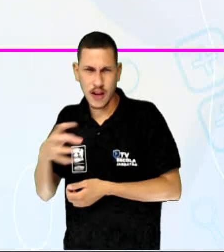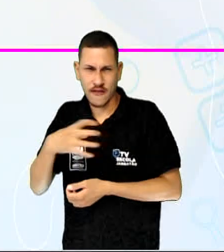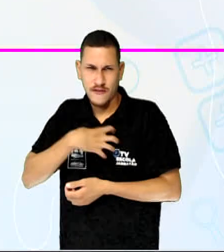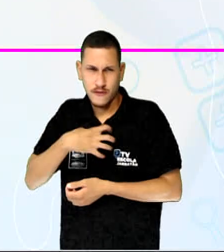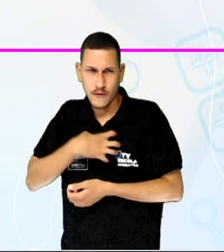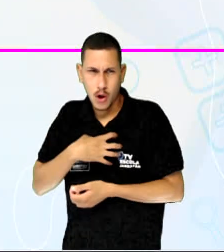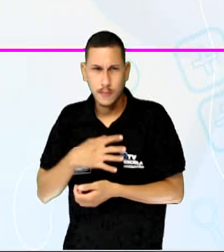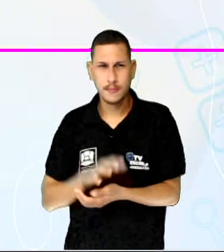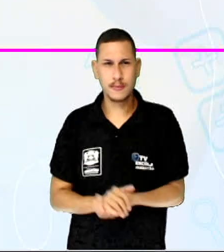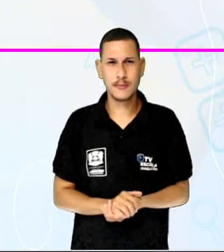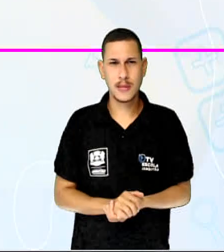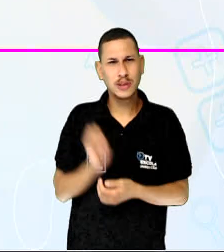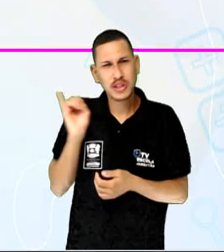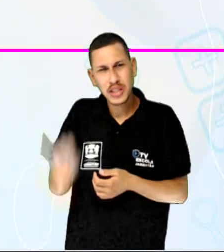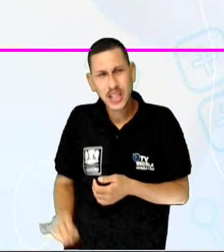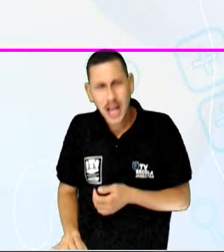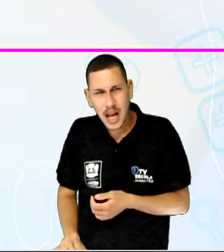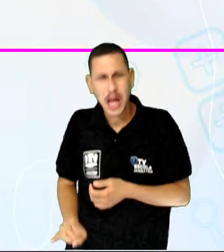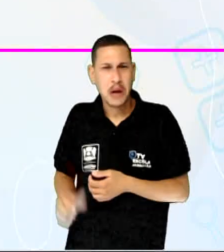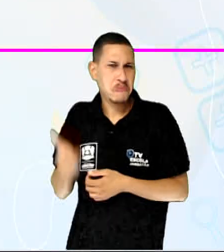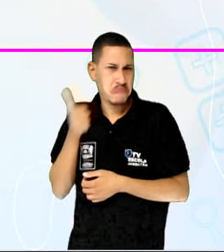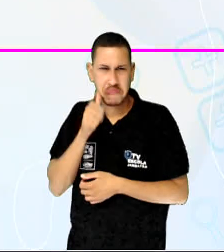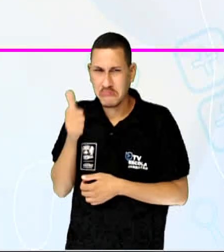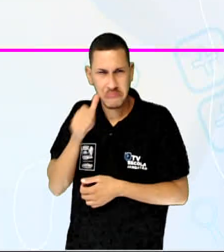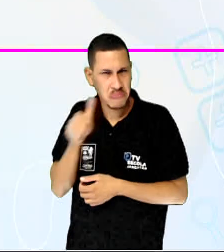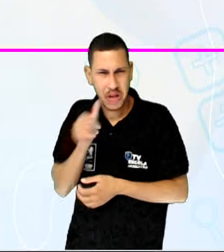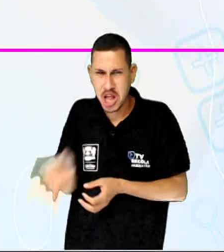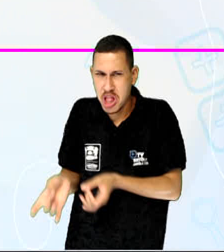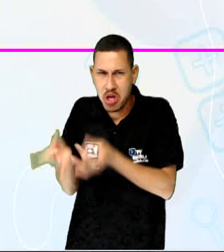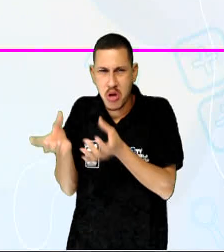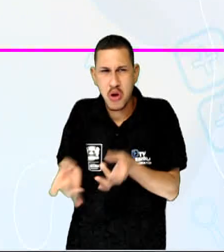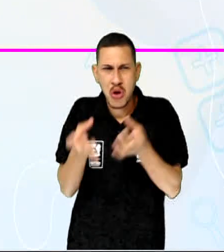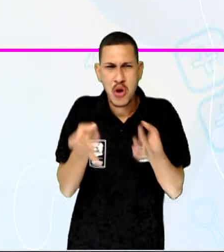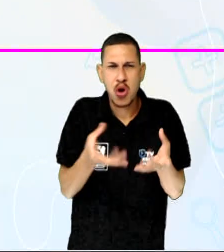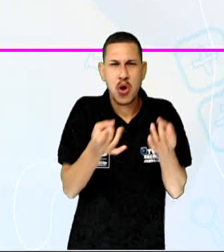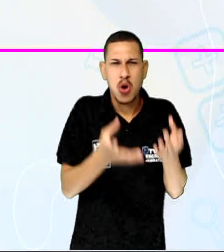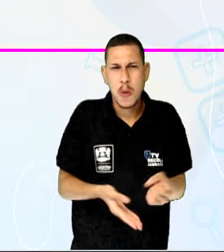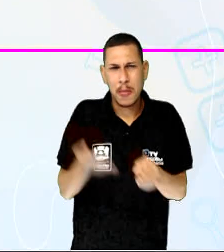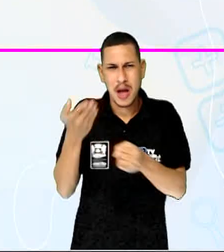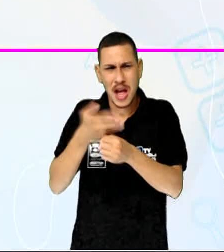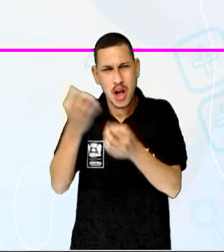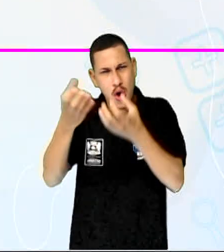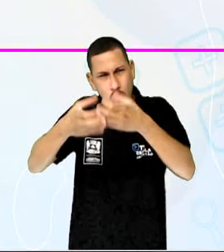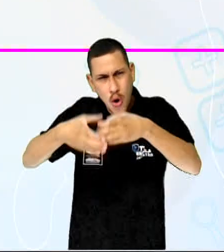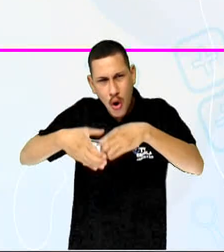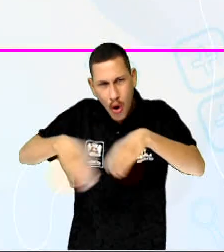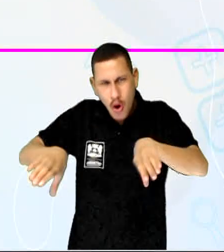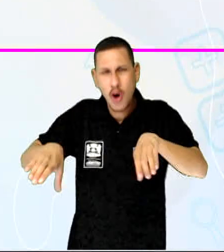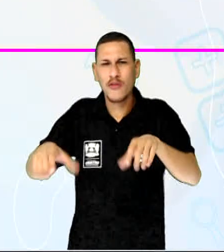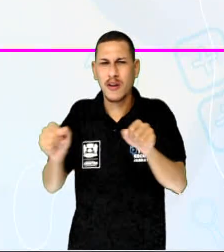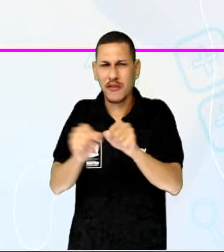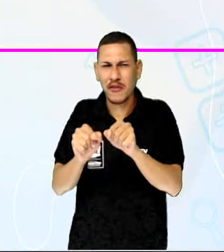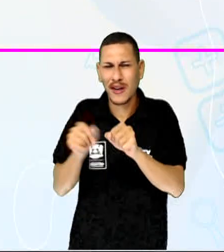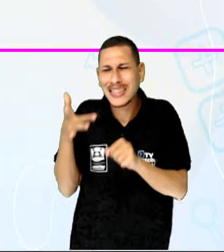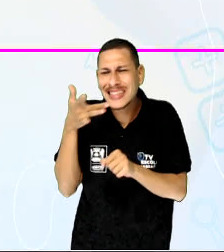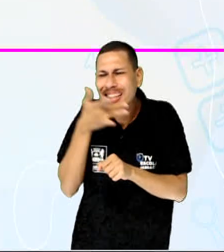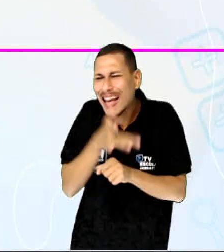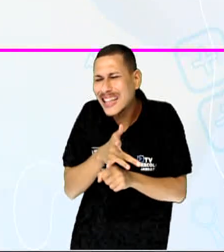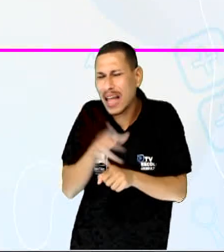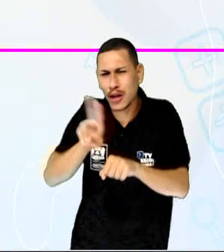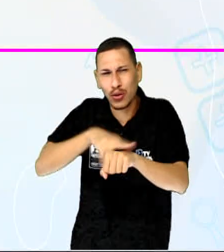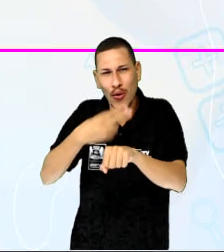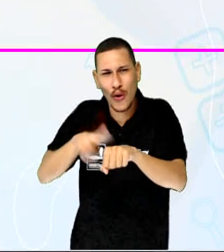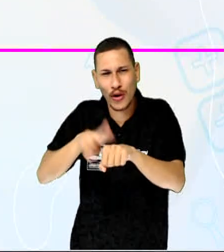didn't buy the eggs, I wouldn't make this delicious chocolate cake. Ou seja, se ela não